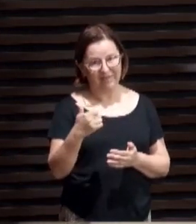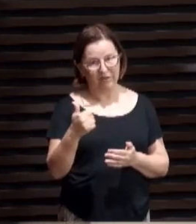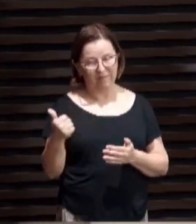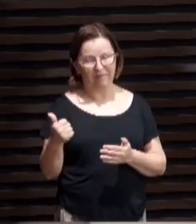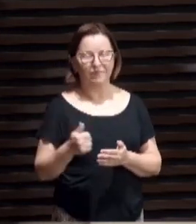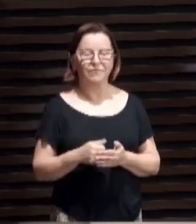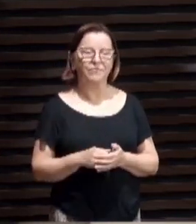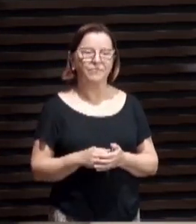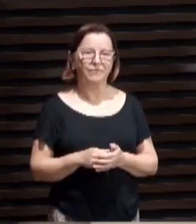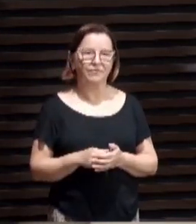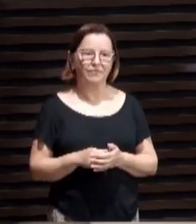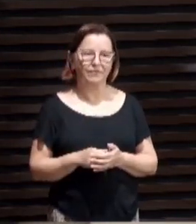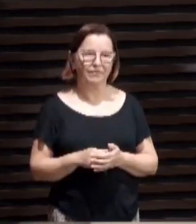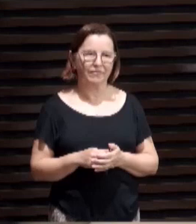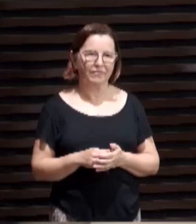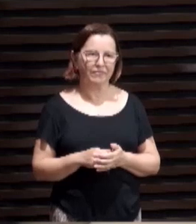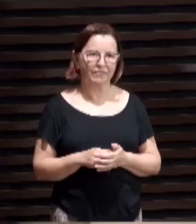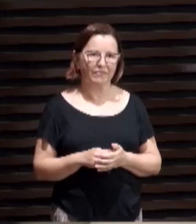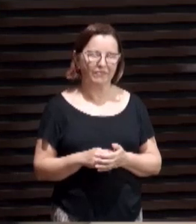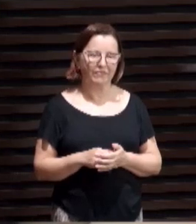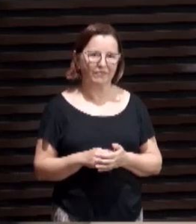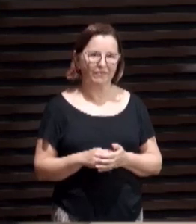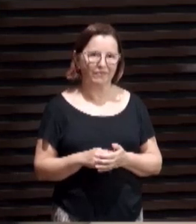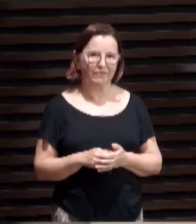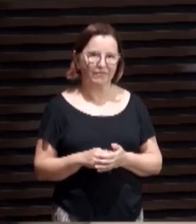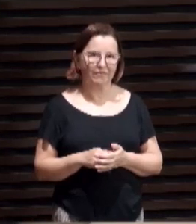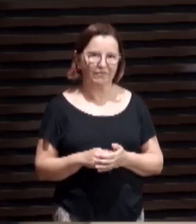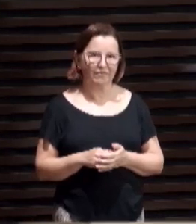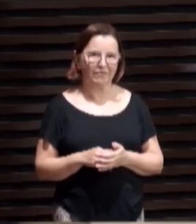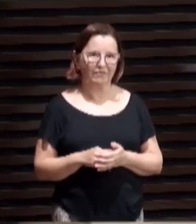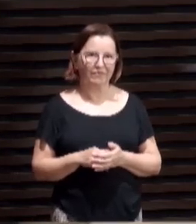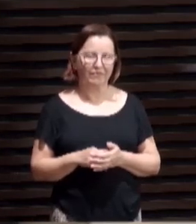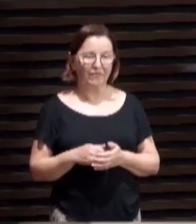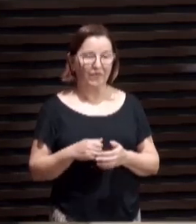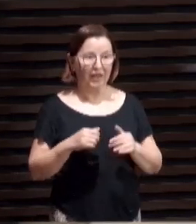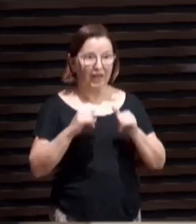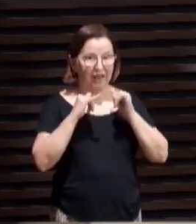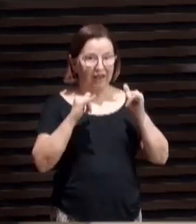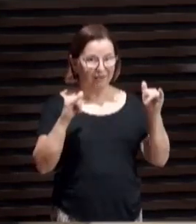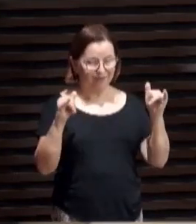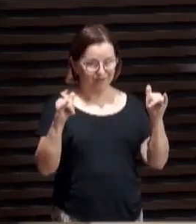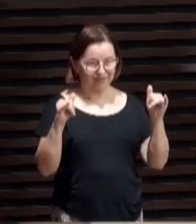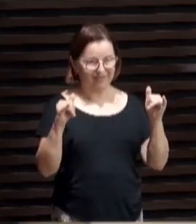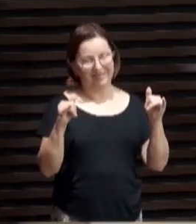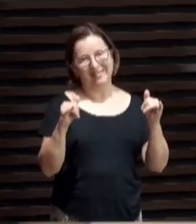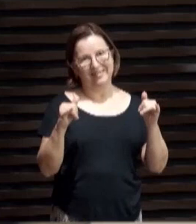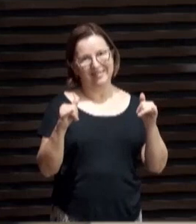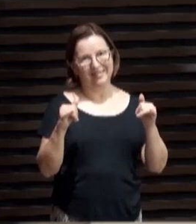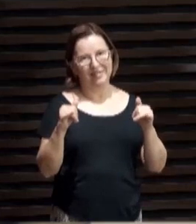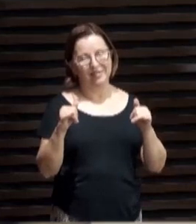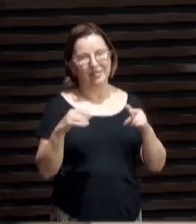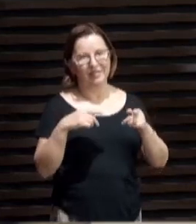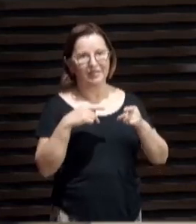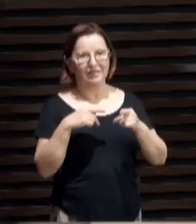Segundo os dados mais quentes divulgado pela Nielsen, o